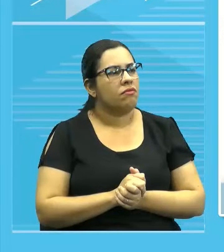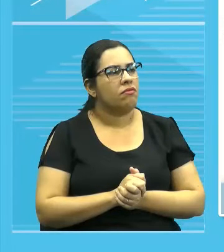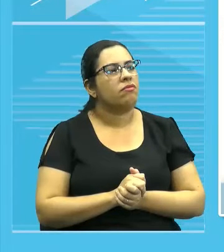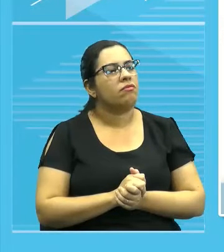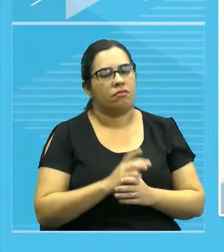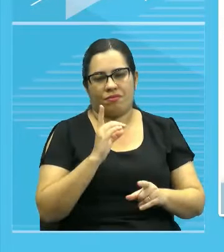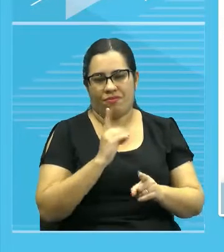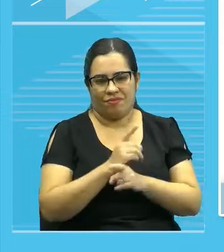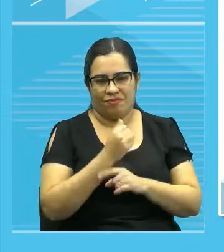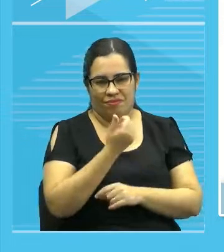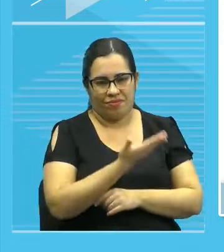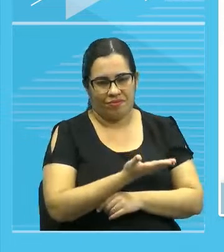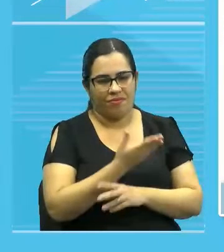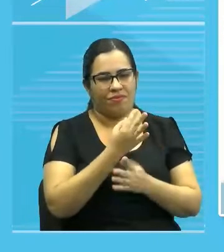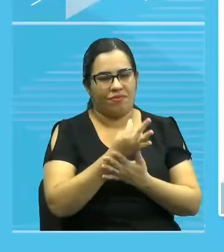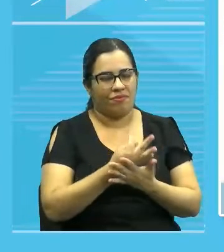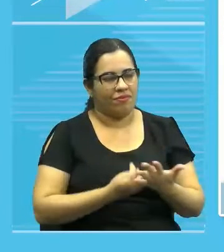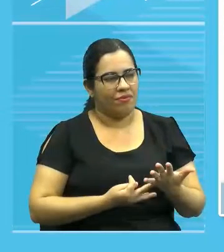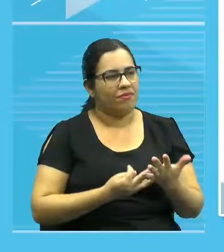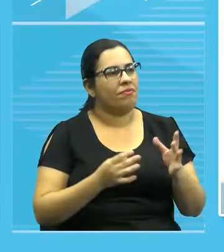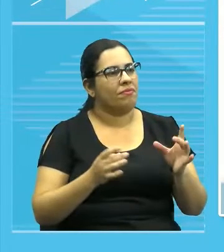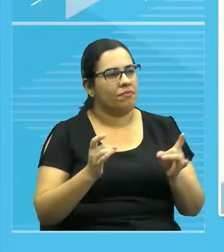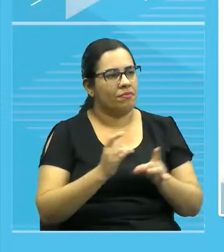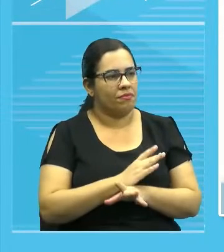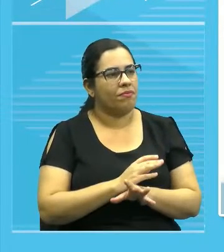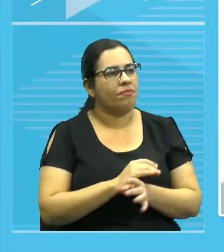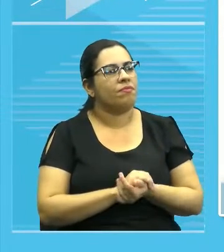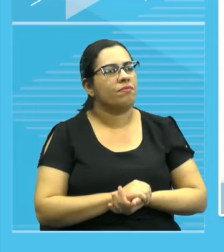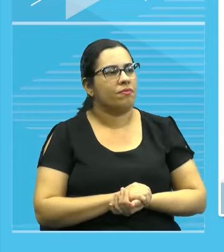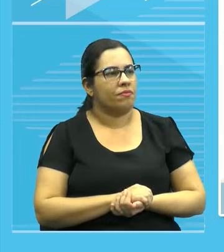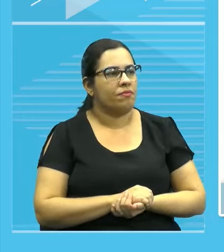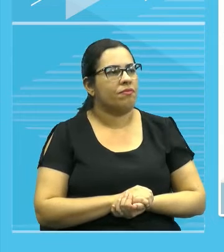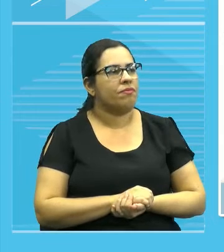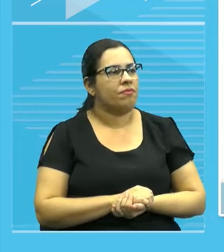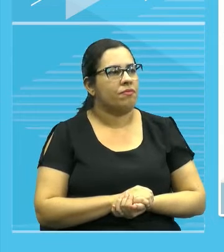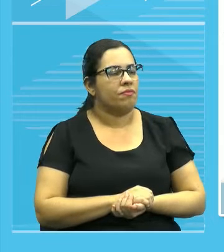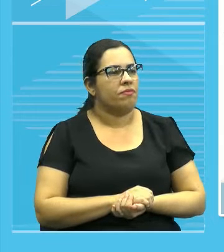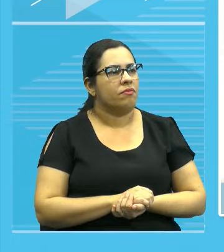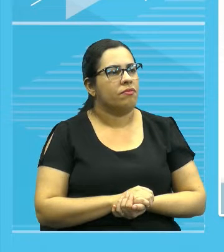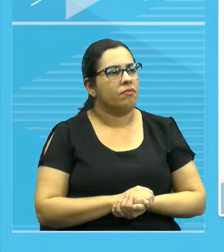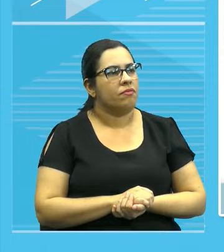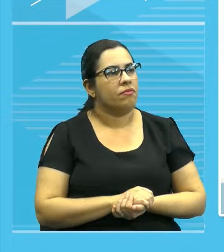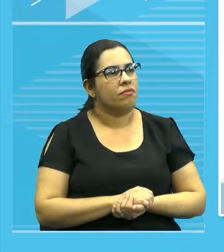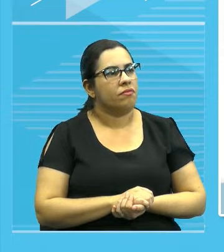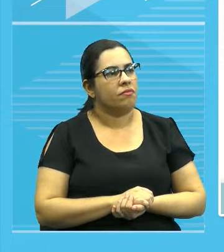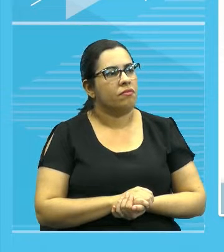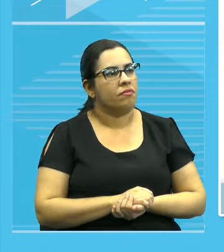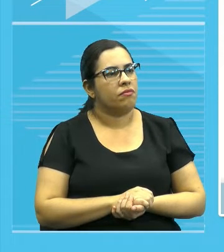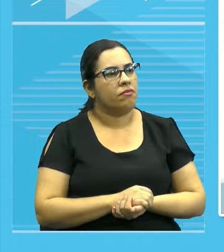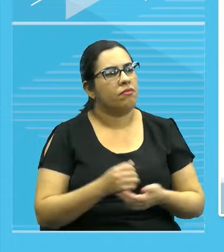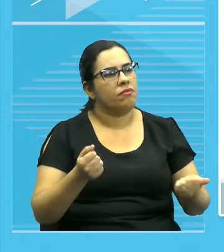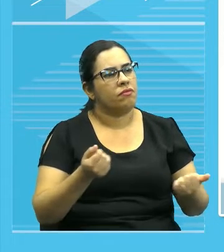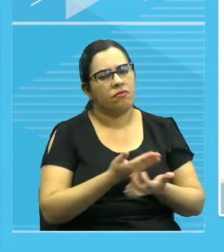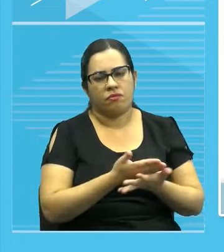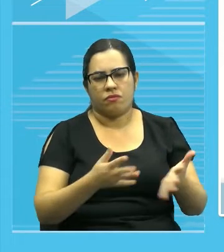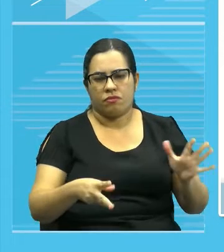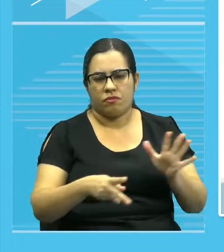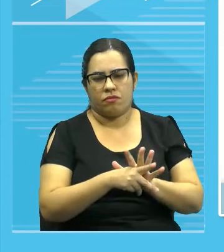tá aqui pronto entendi indígenas da América